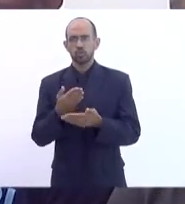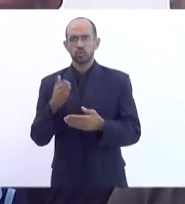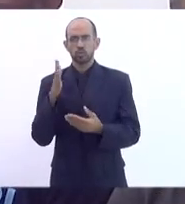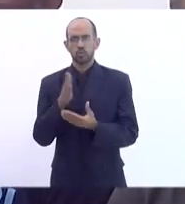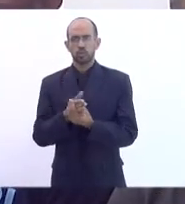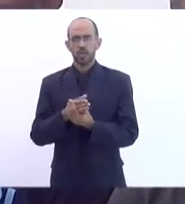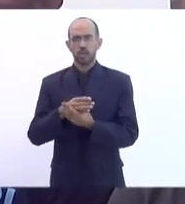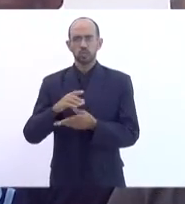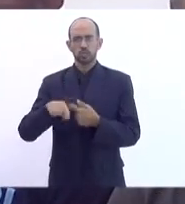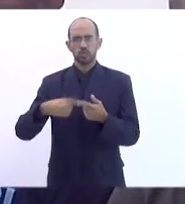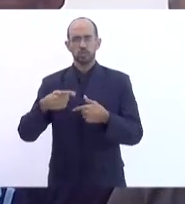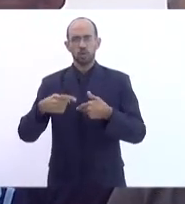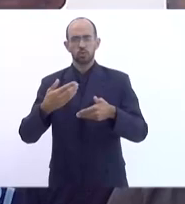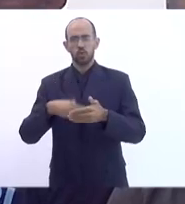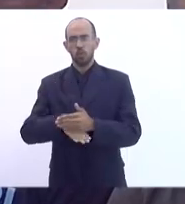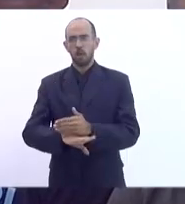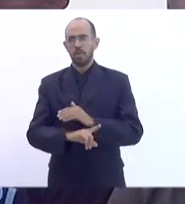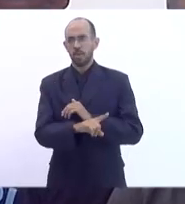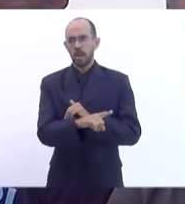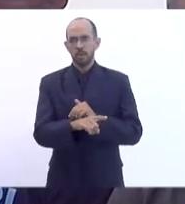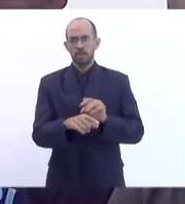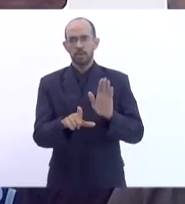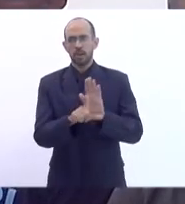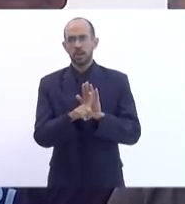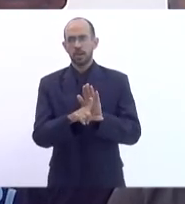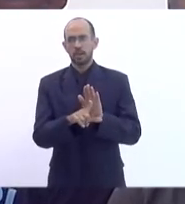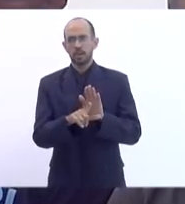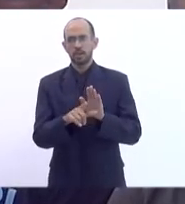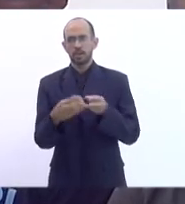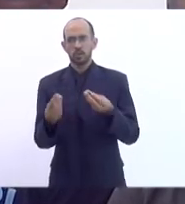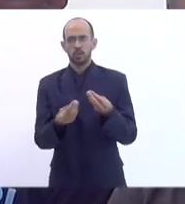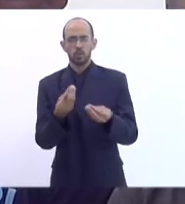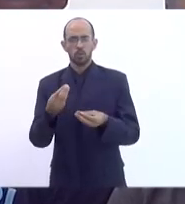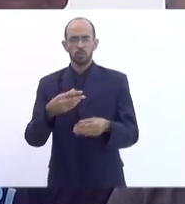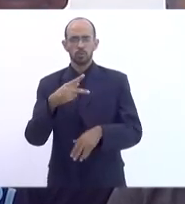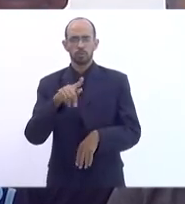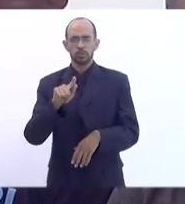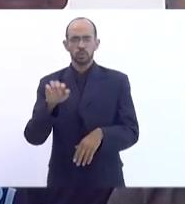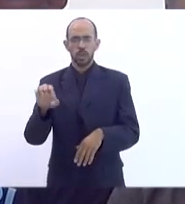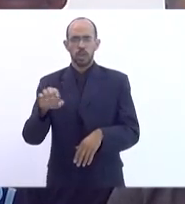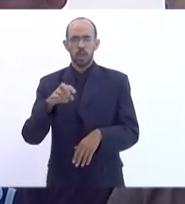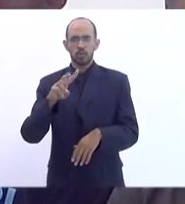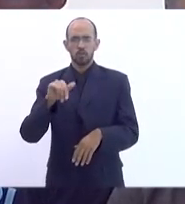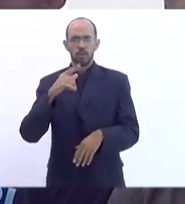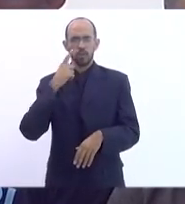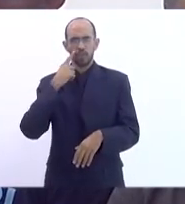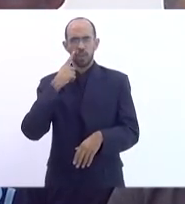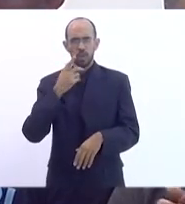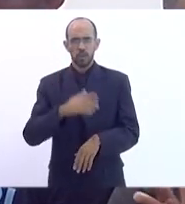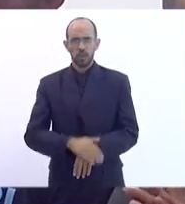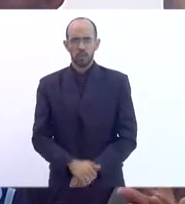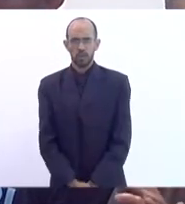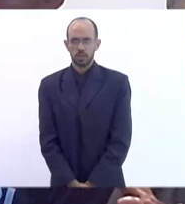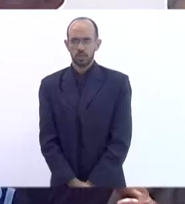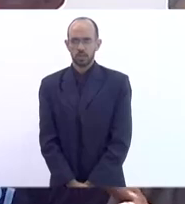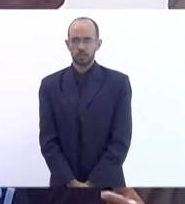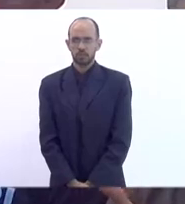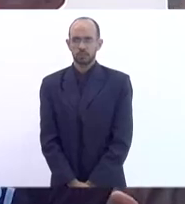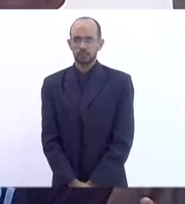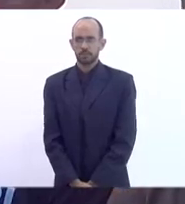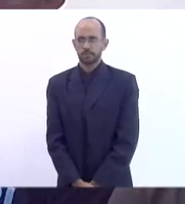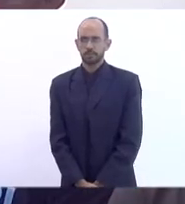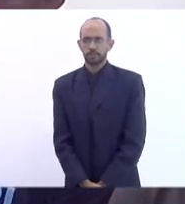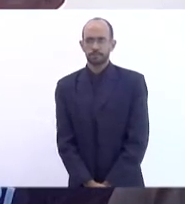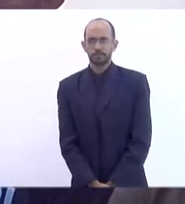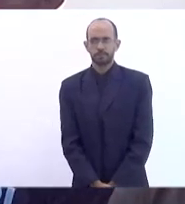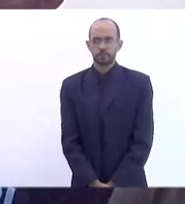depois da sanção da Lei como vai ser Calisto pela pgr é só vai funcionamento eu vou passar a